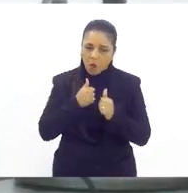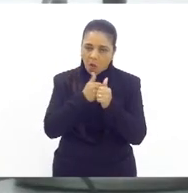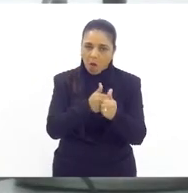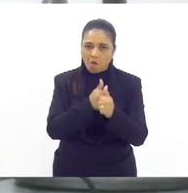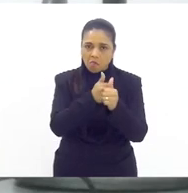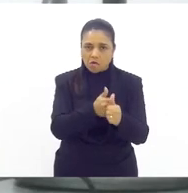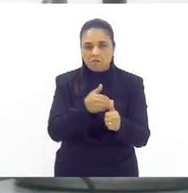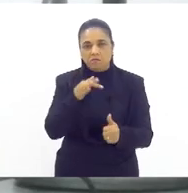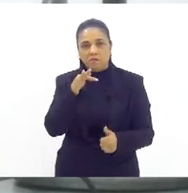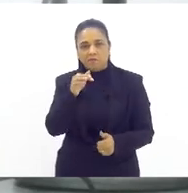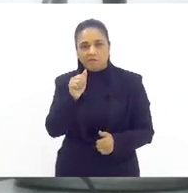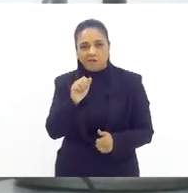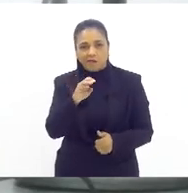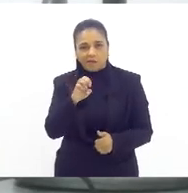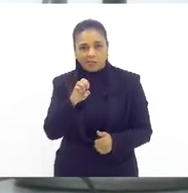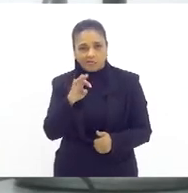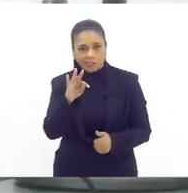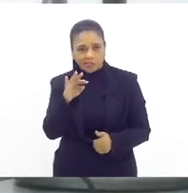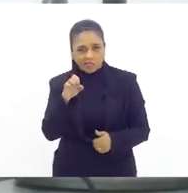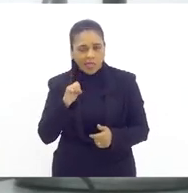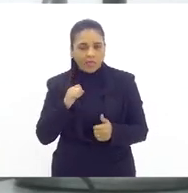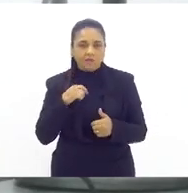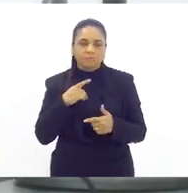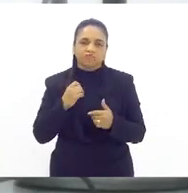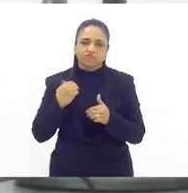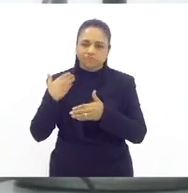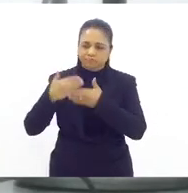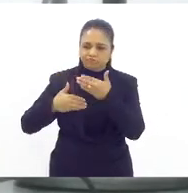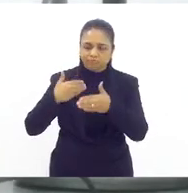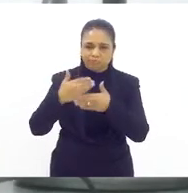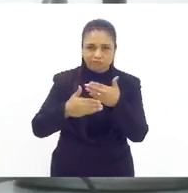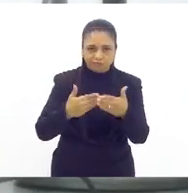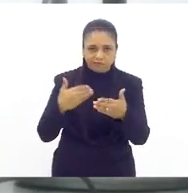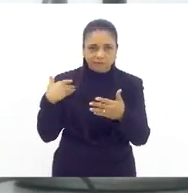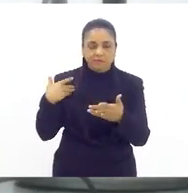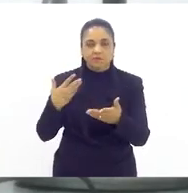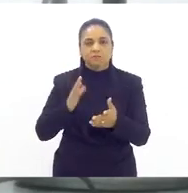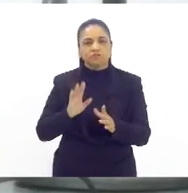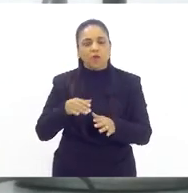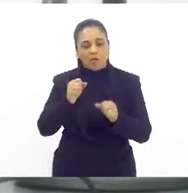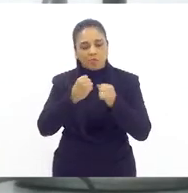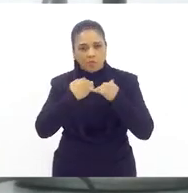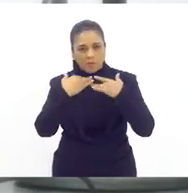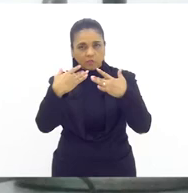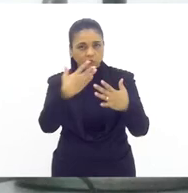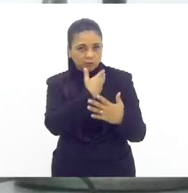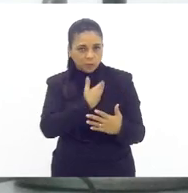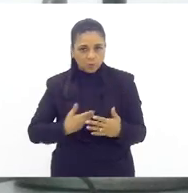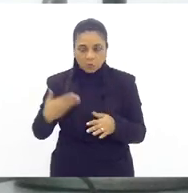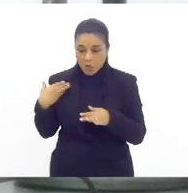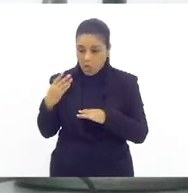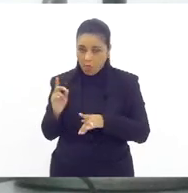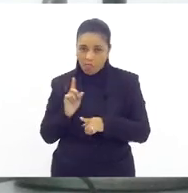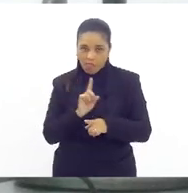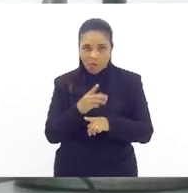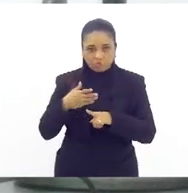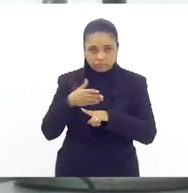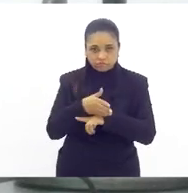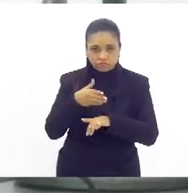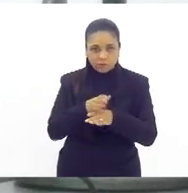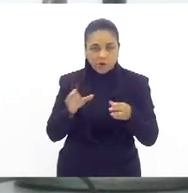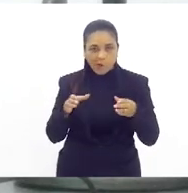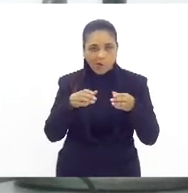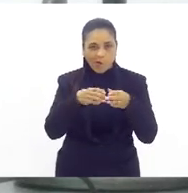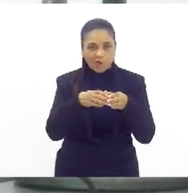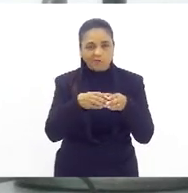Faetec né Há algum tempo tem comparecido aqui na nas audiências públicas feitas pela comissão